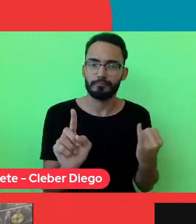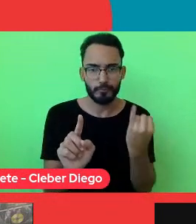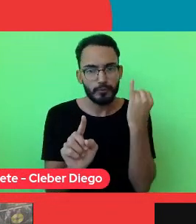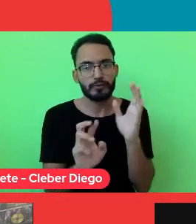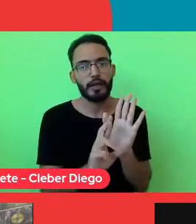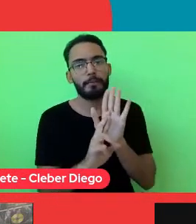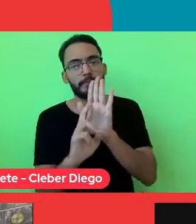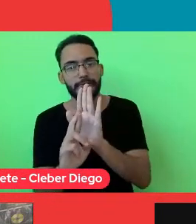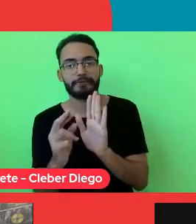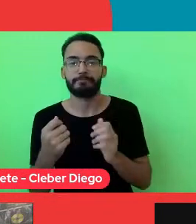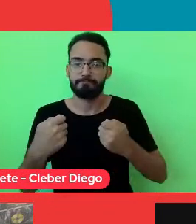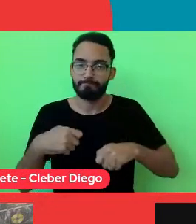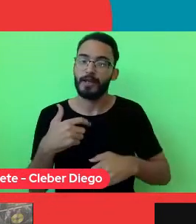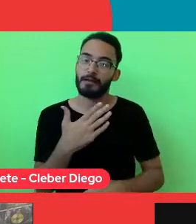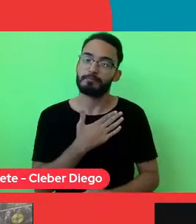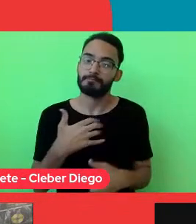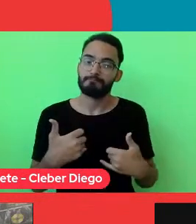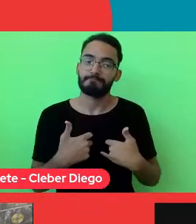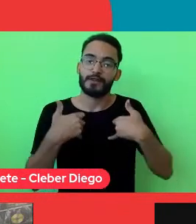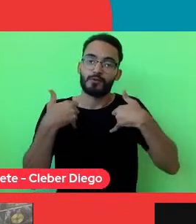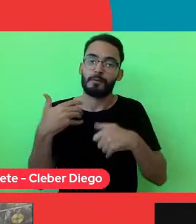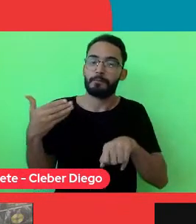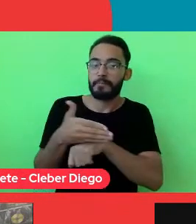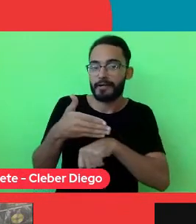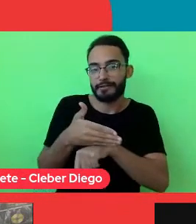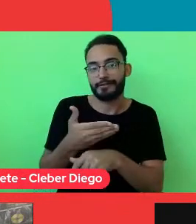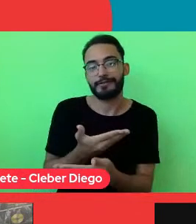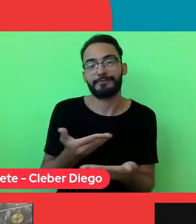eu tenho o maior orgulho de fazer parte disso.